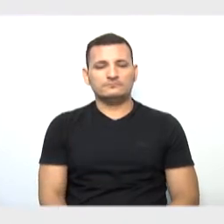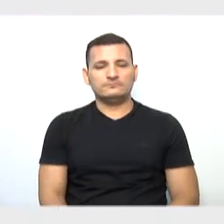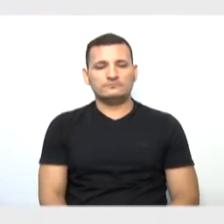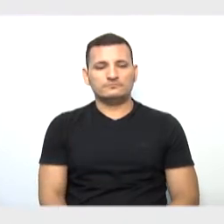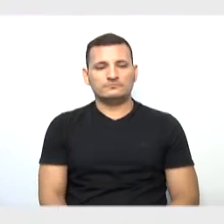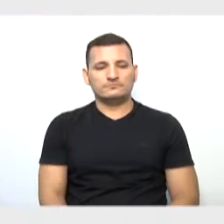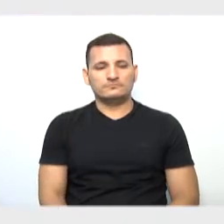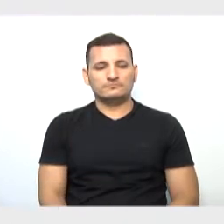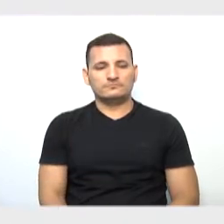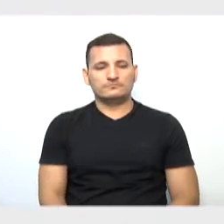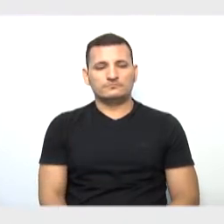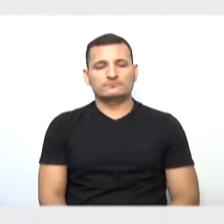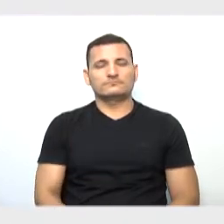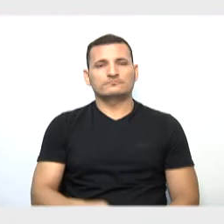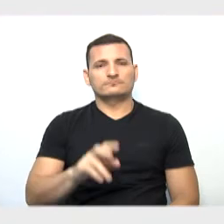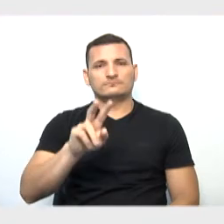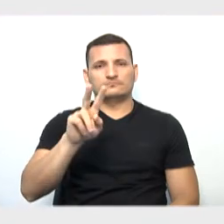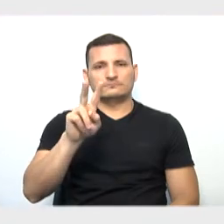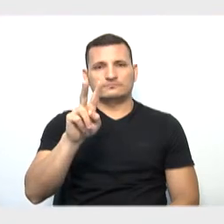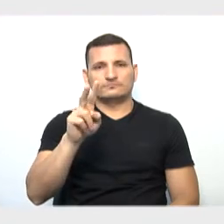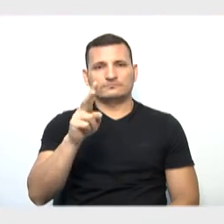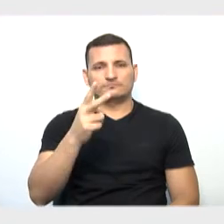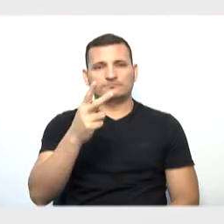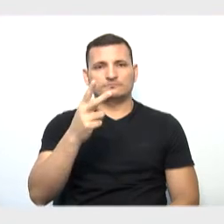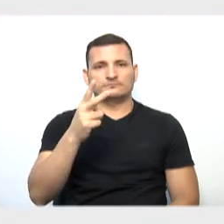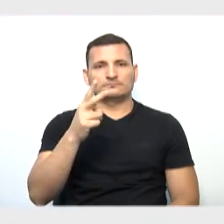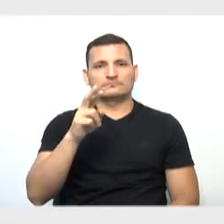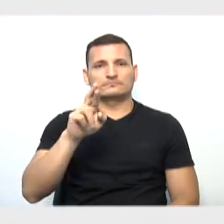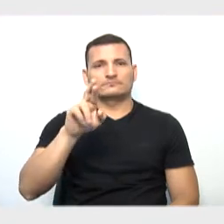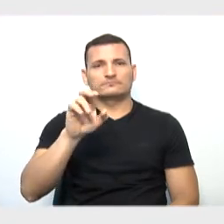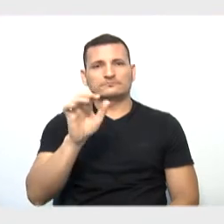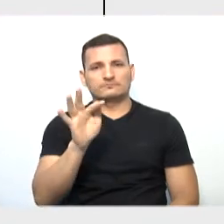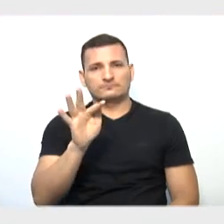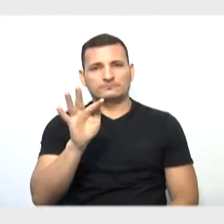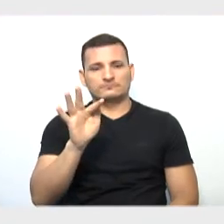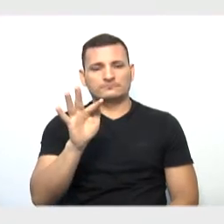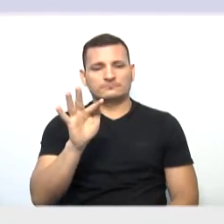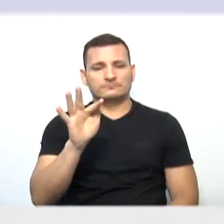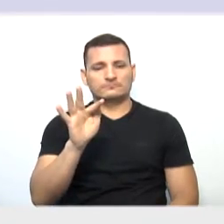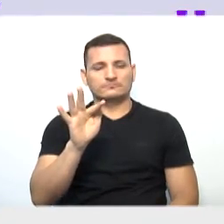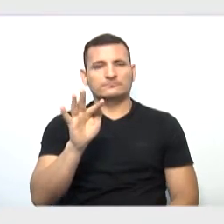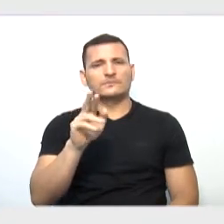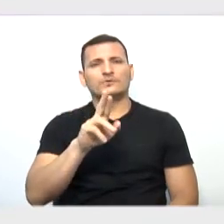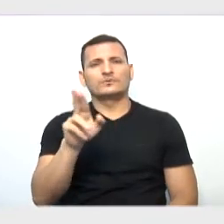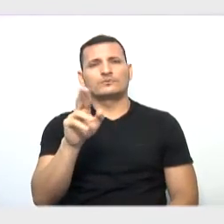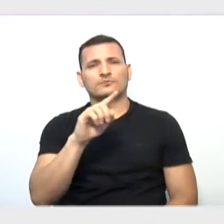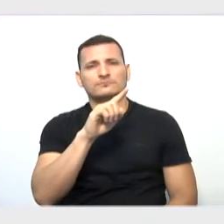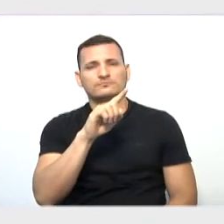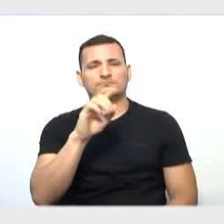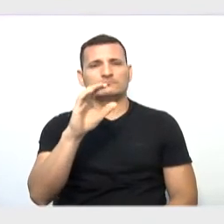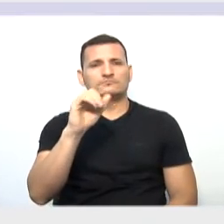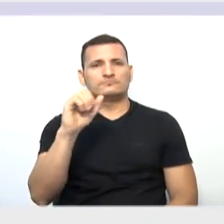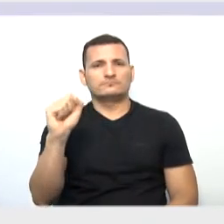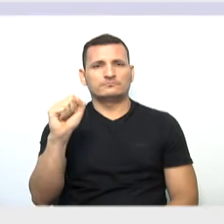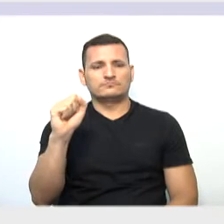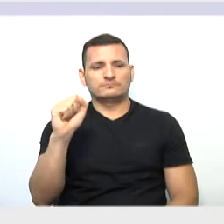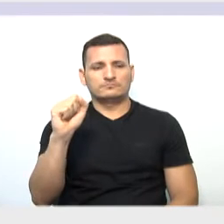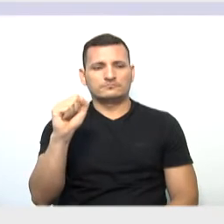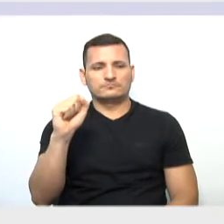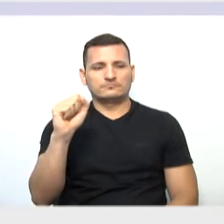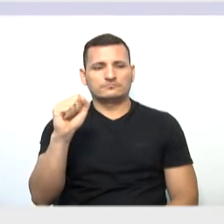estar referência ao arquivo que nós criamos aqui, ó. Qual que é o nome do meu arquivo CSS,